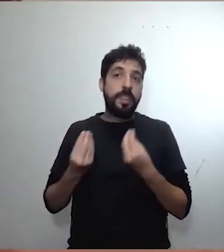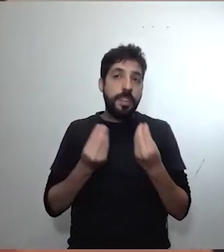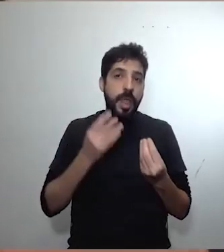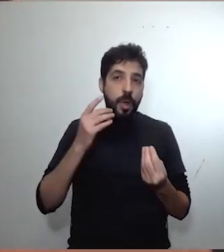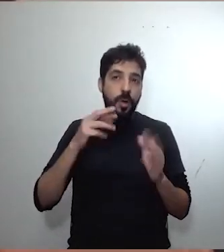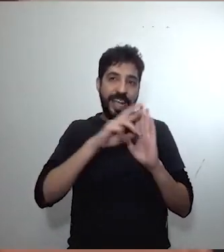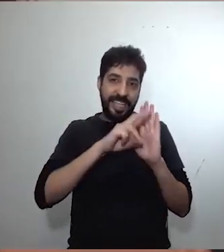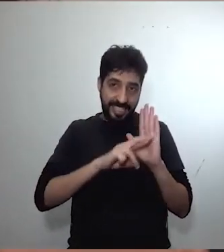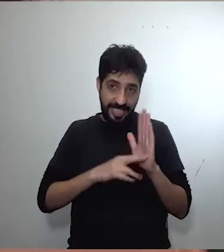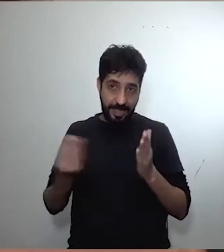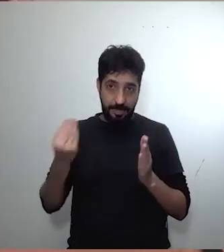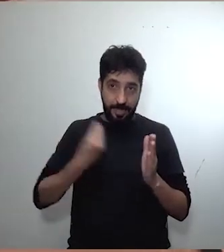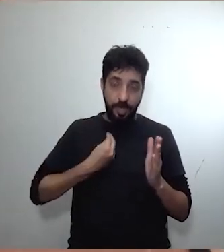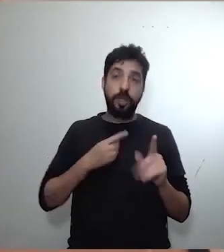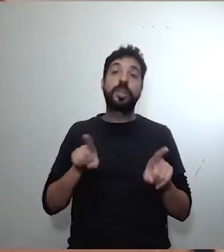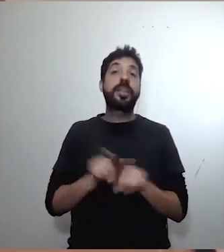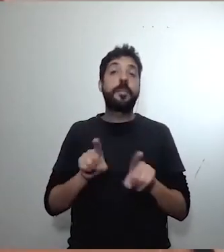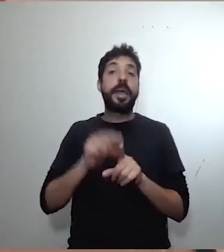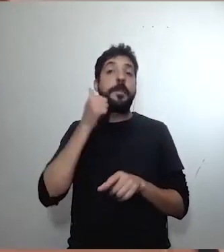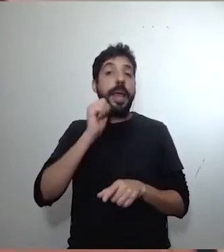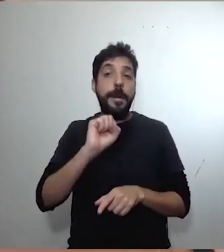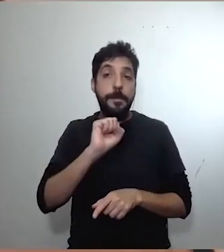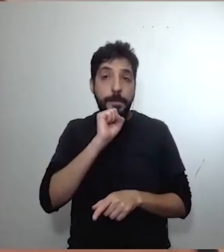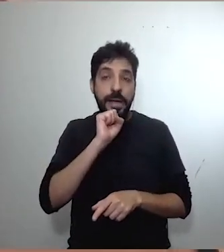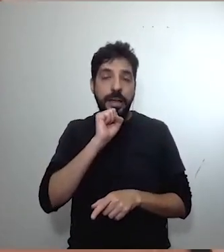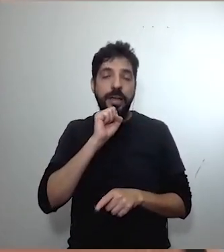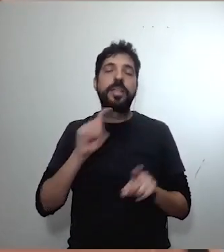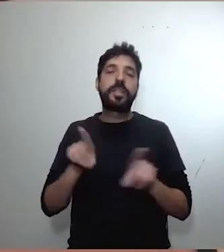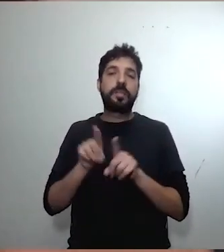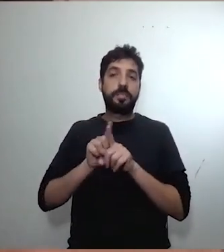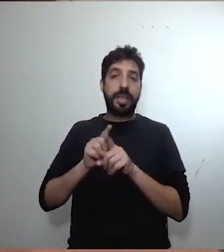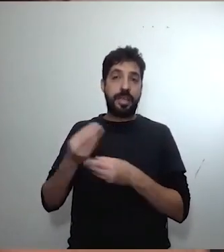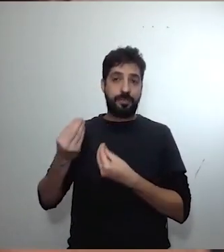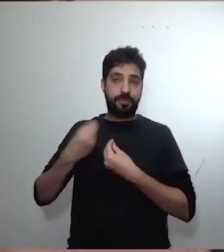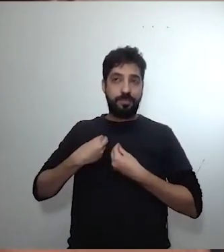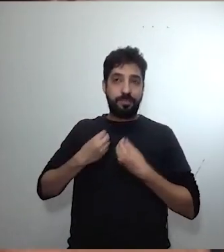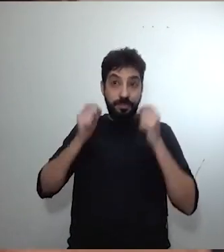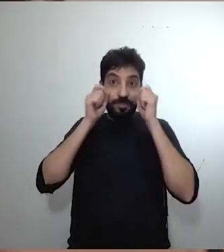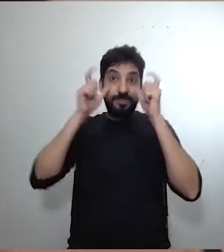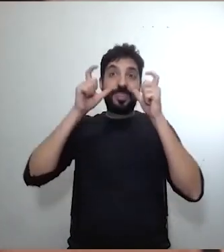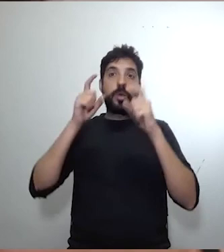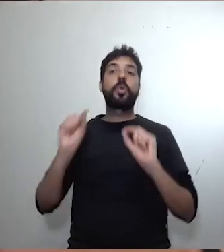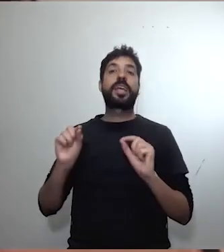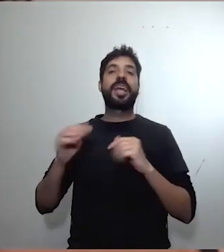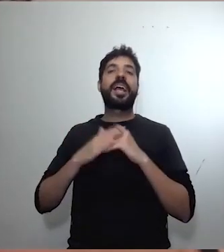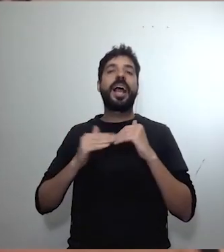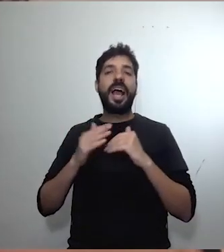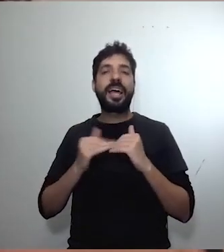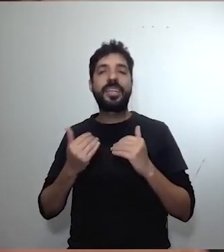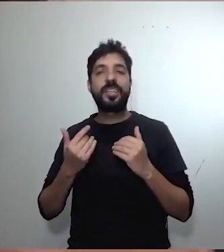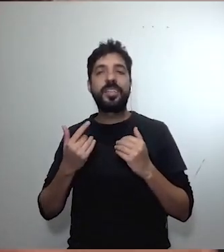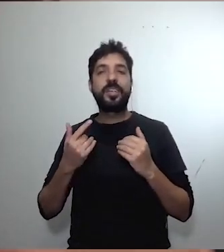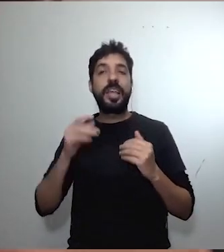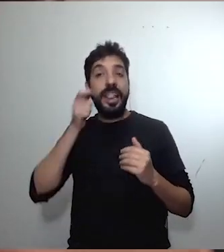essas receitas para a gente, e a minha mãe, a Rosa, que também me despertou o prazer e o carinho pela cozinha.